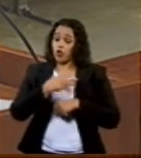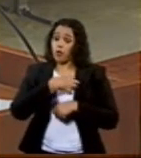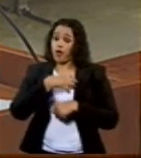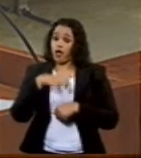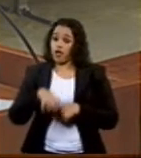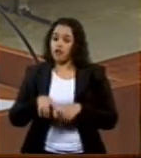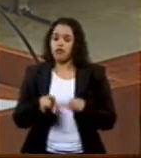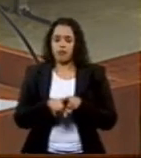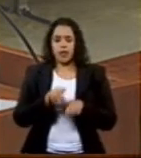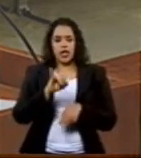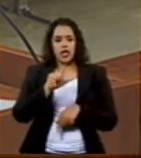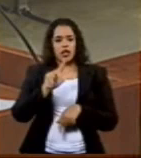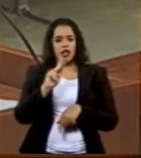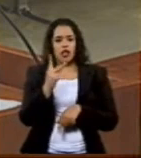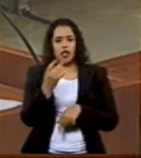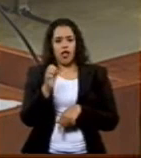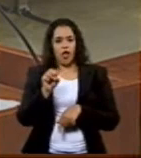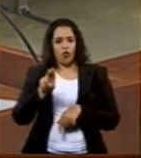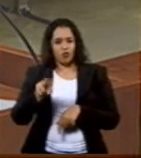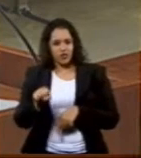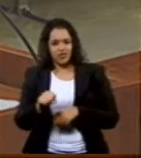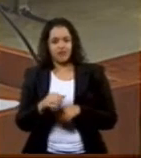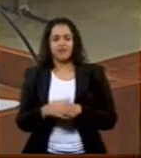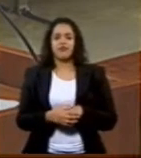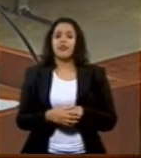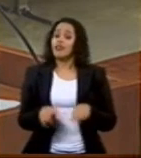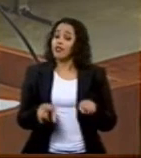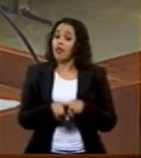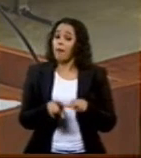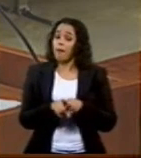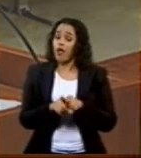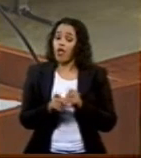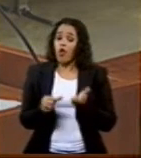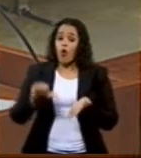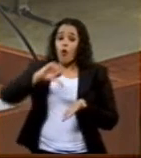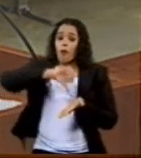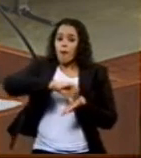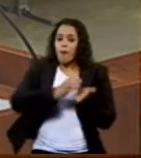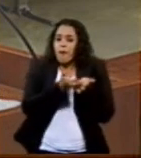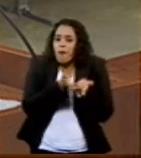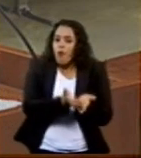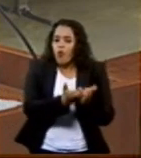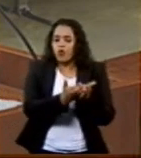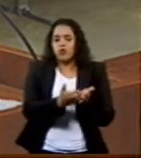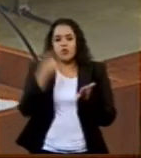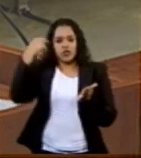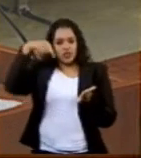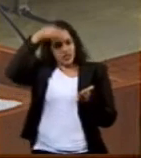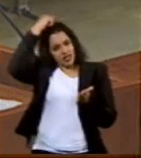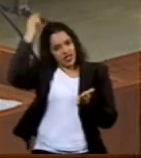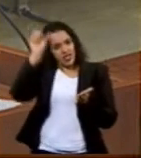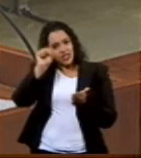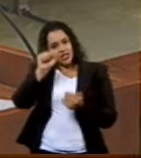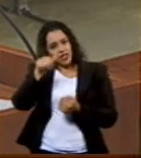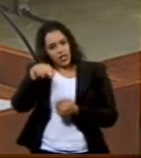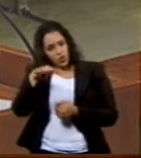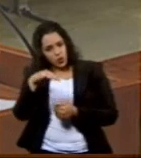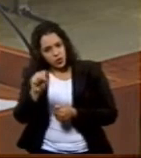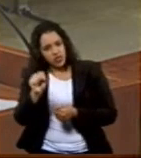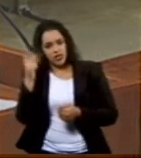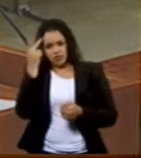conferentes do Porto de Santos, dos quais também represento juridicamente e possuo interesse nessa demanda.